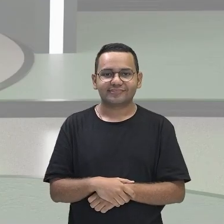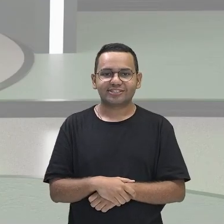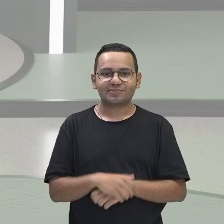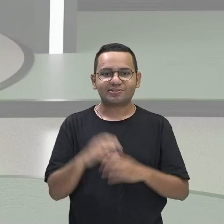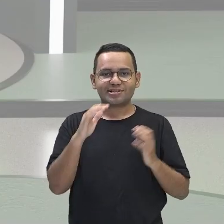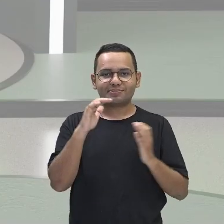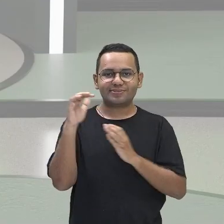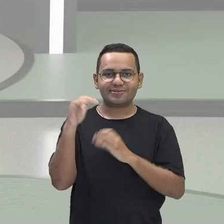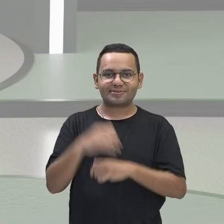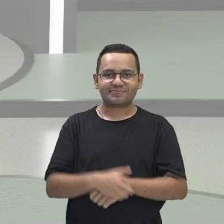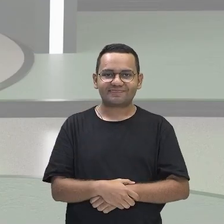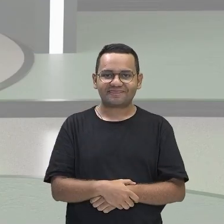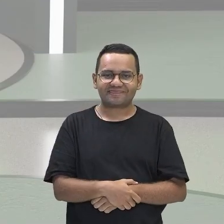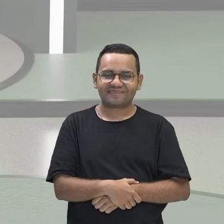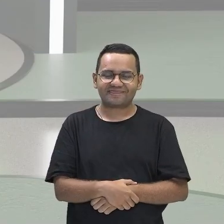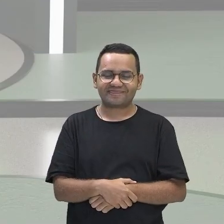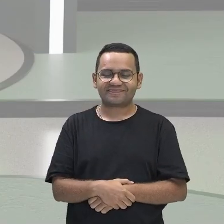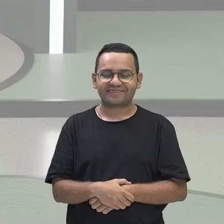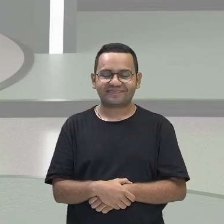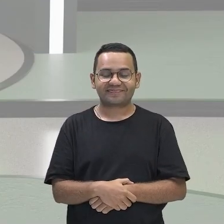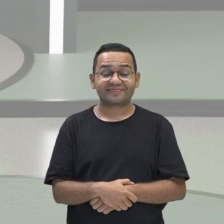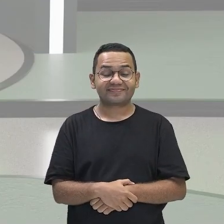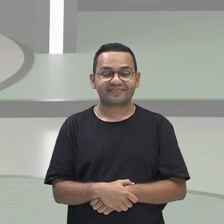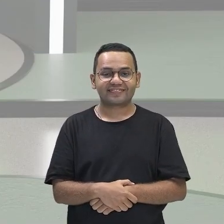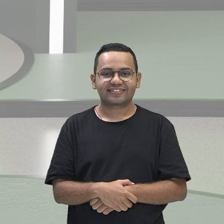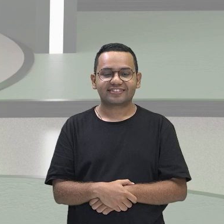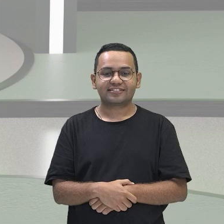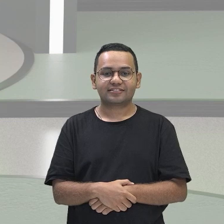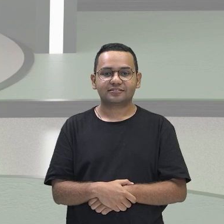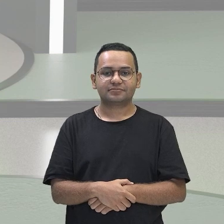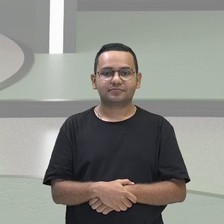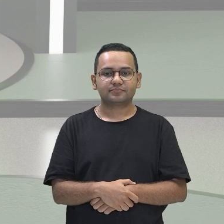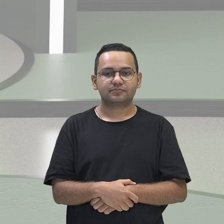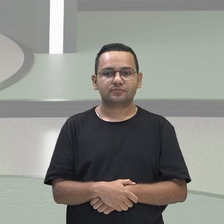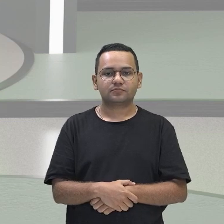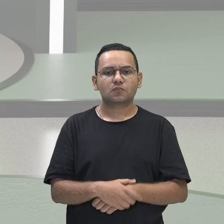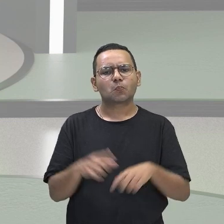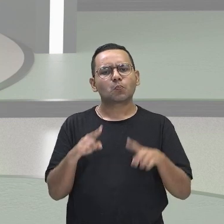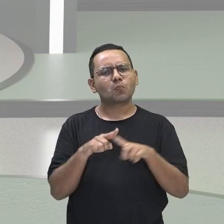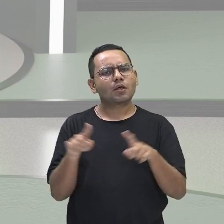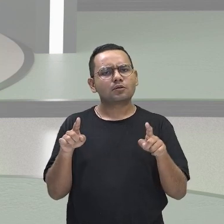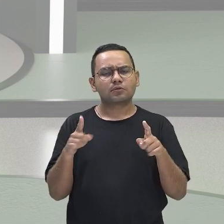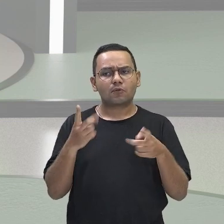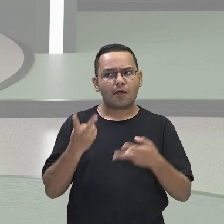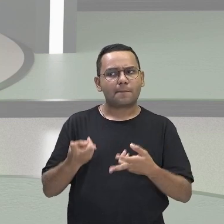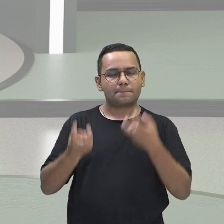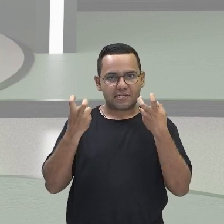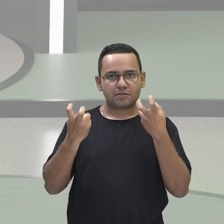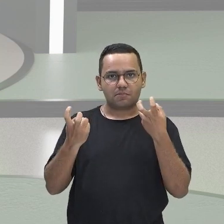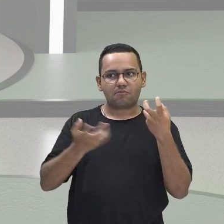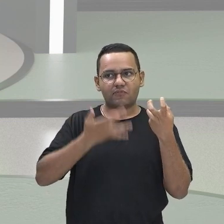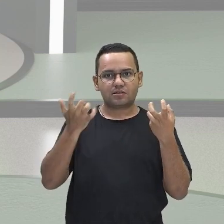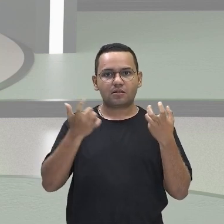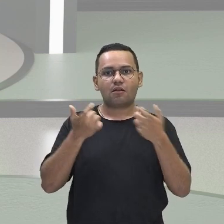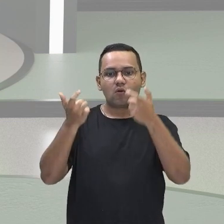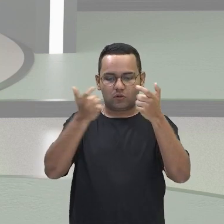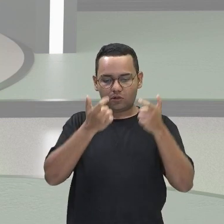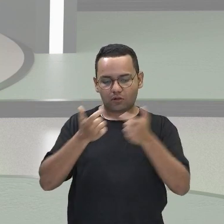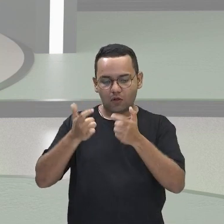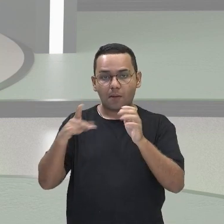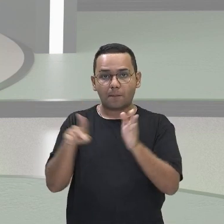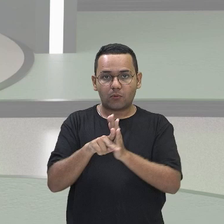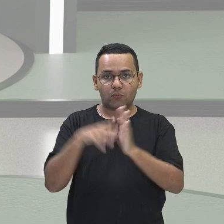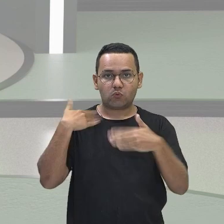agora perceber, né, identificar onde que essas glândulas estão distribuídas, onde elas estão